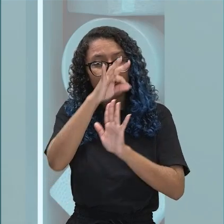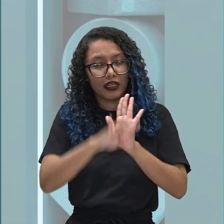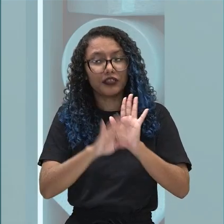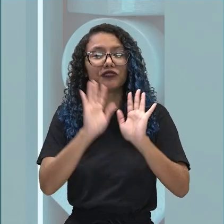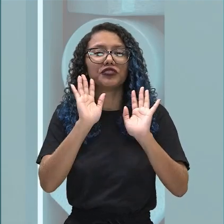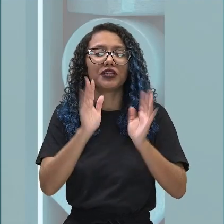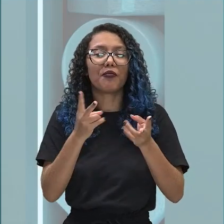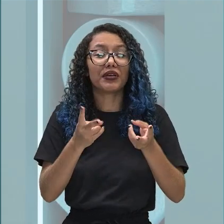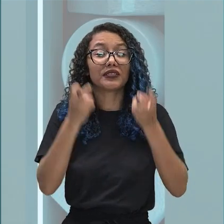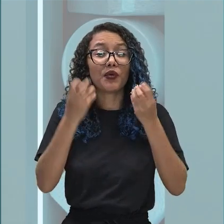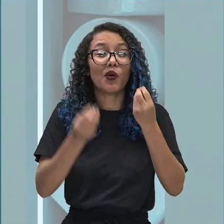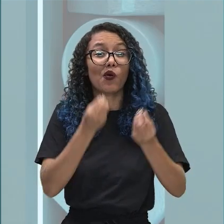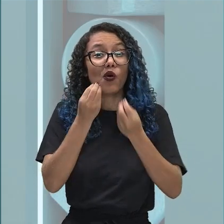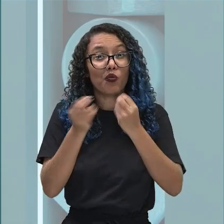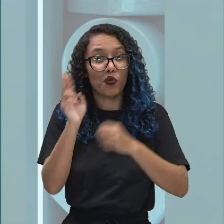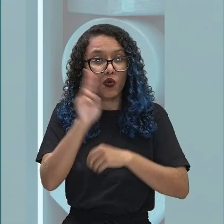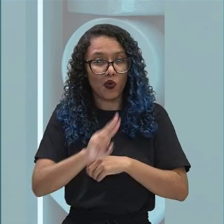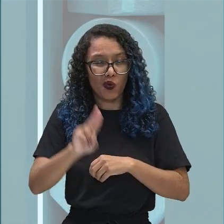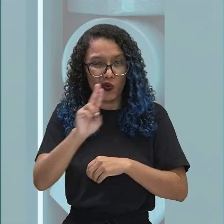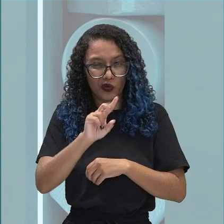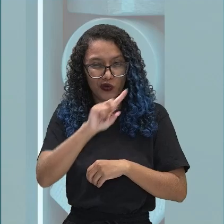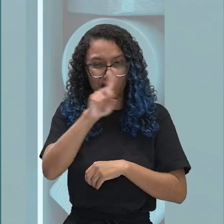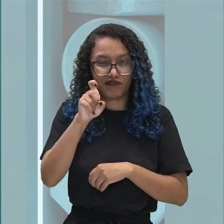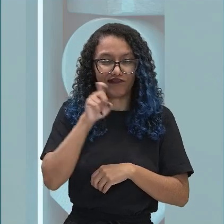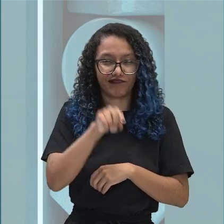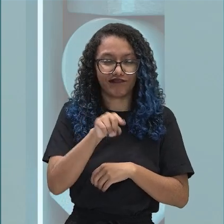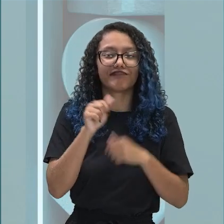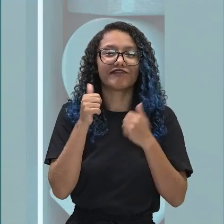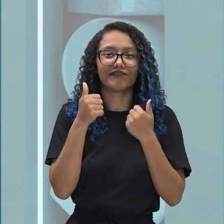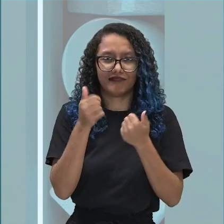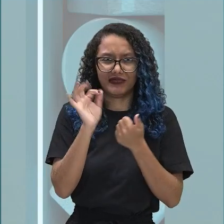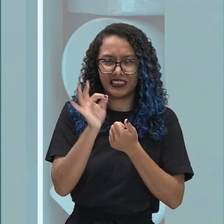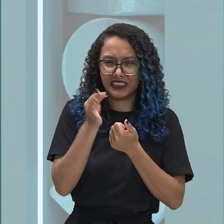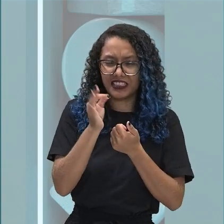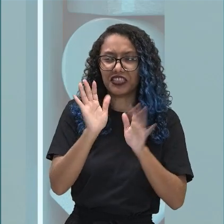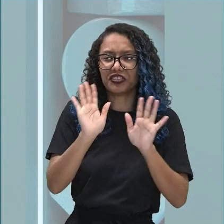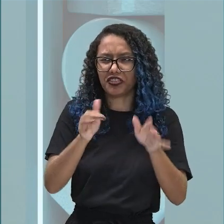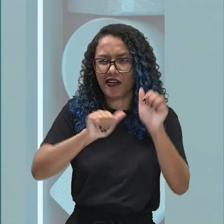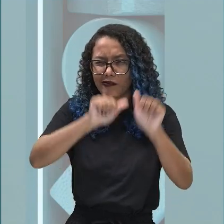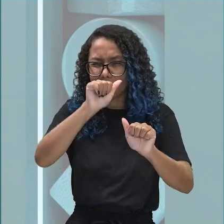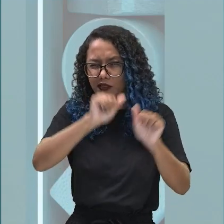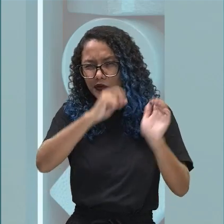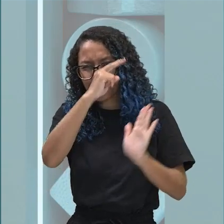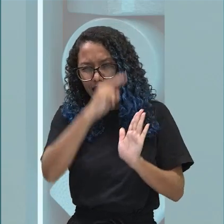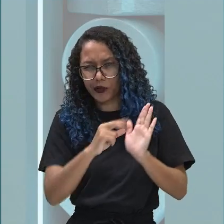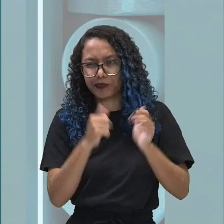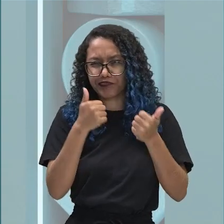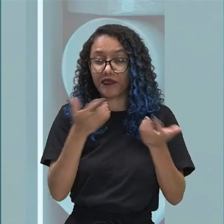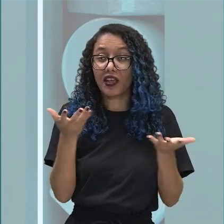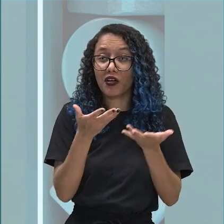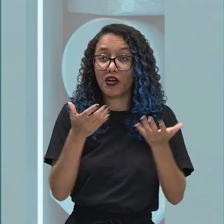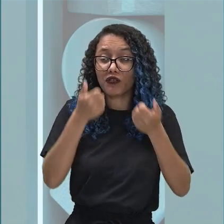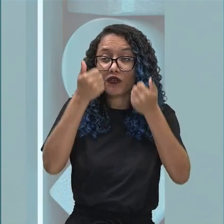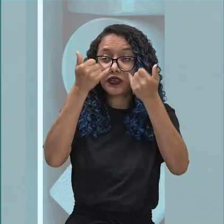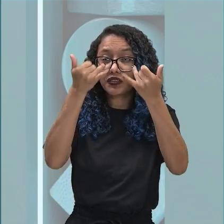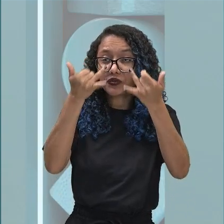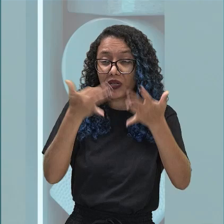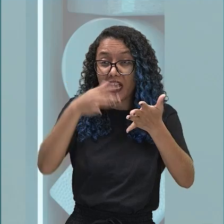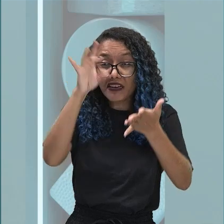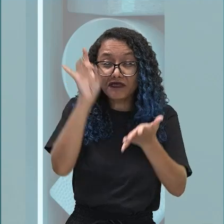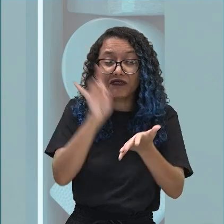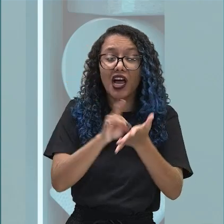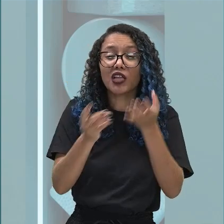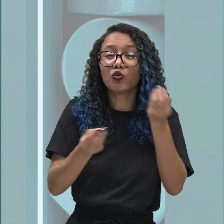dos pronomes interrogativos, com o conto que nós acabamos de ler e analisar e explorar. Mas vamos entender agora o que de fato,